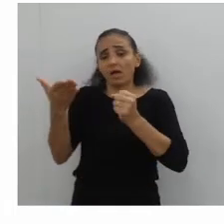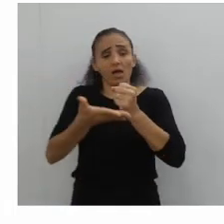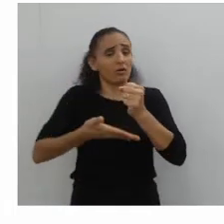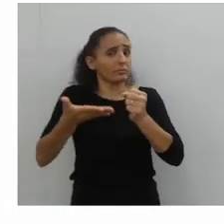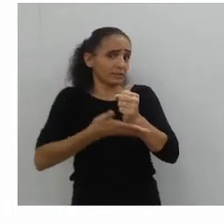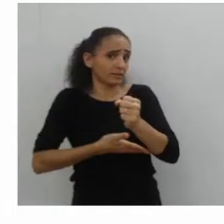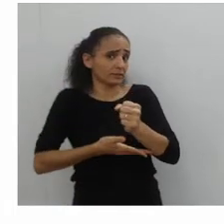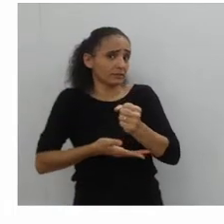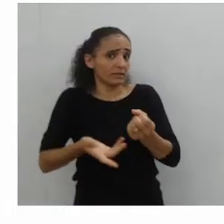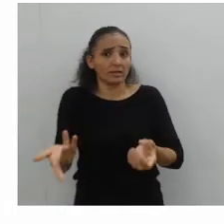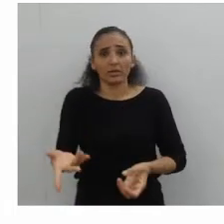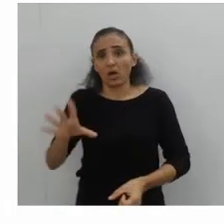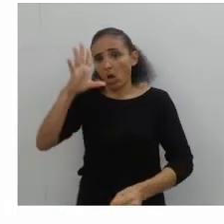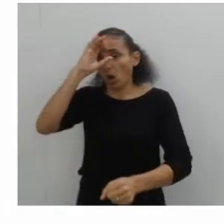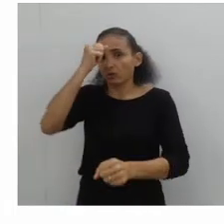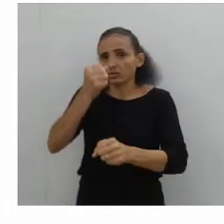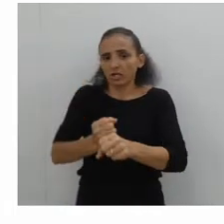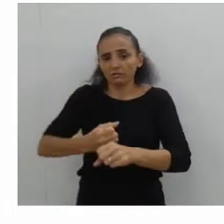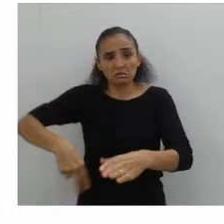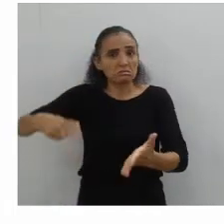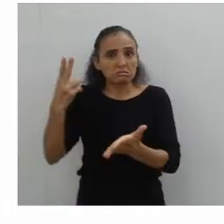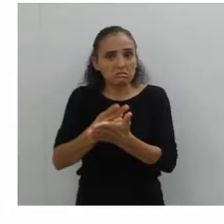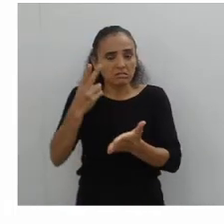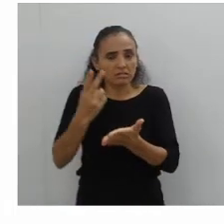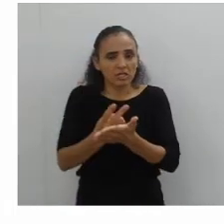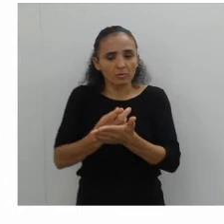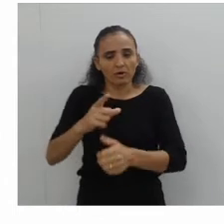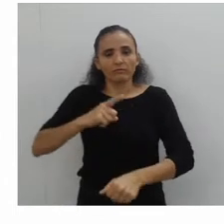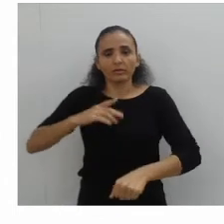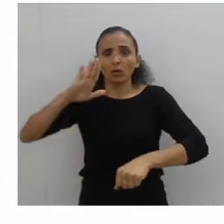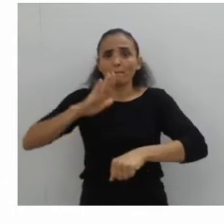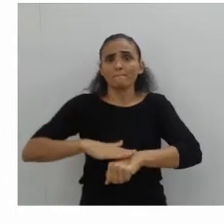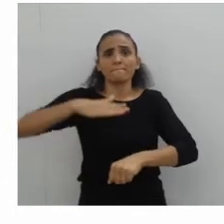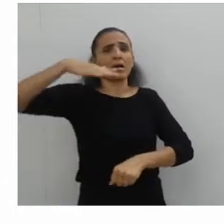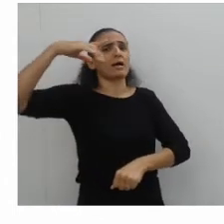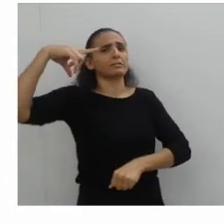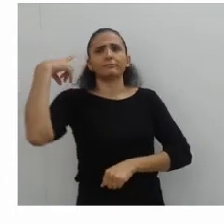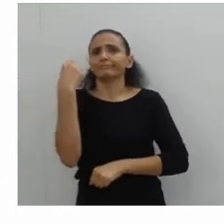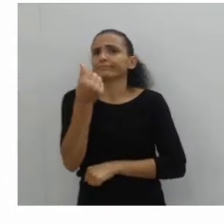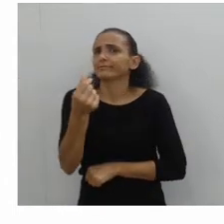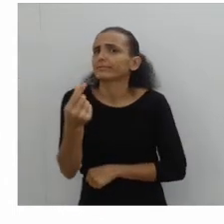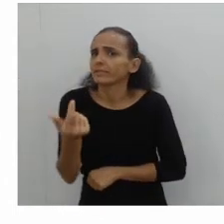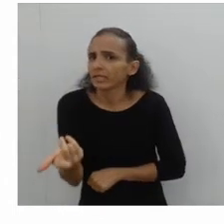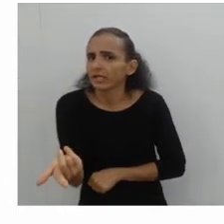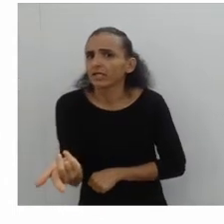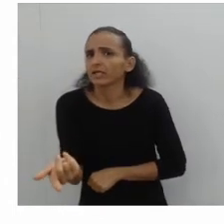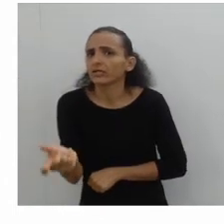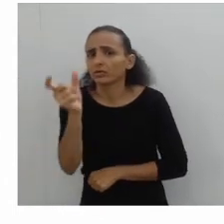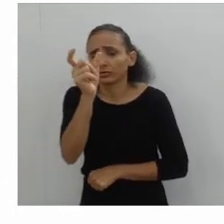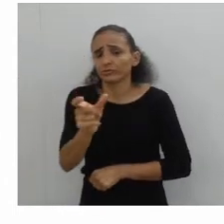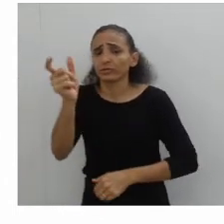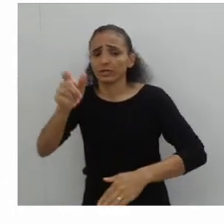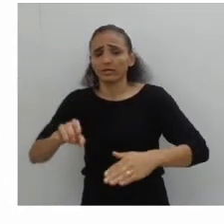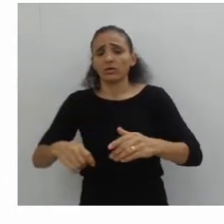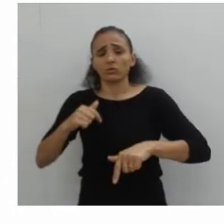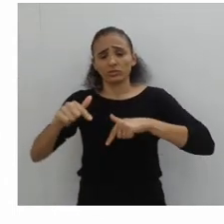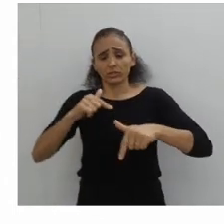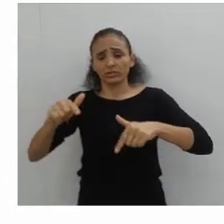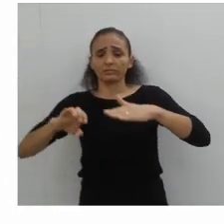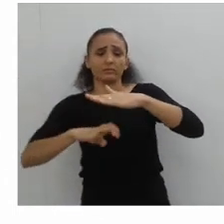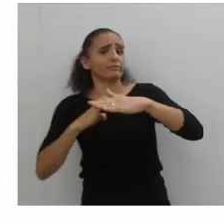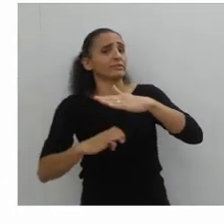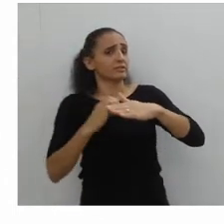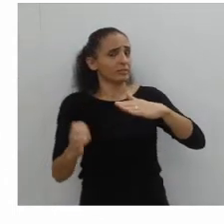do negócio vai ser melhor remunerado do que os funcionários dele, tá